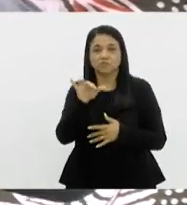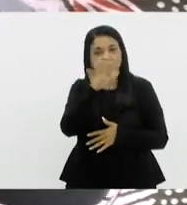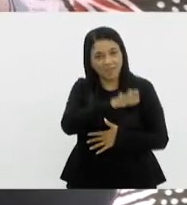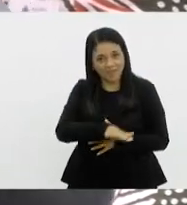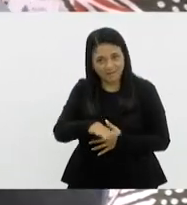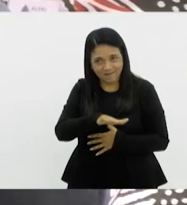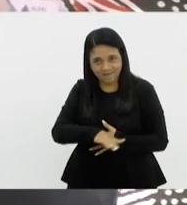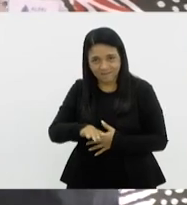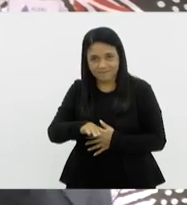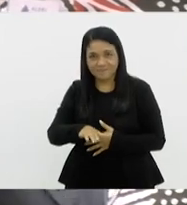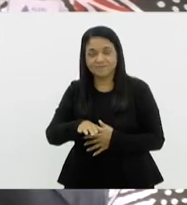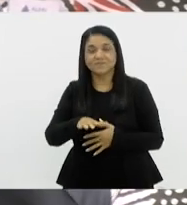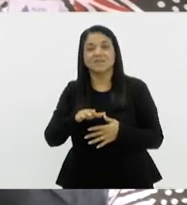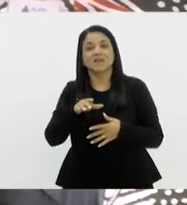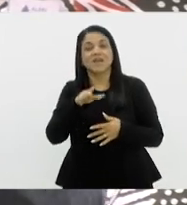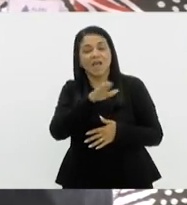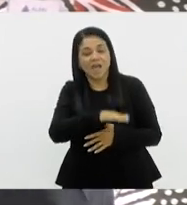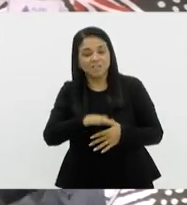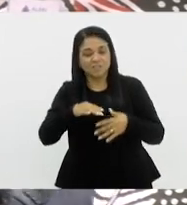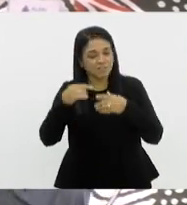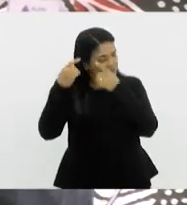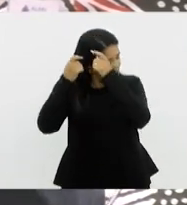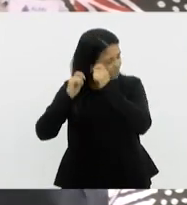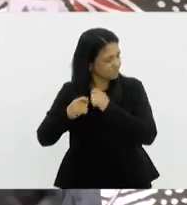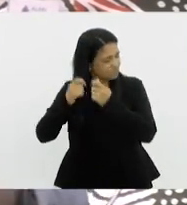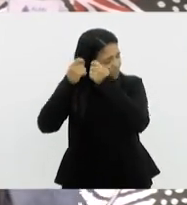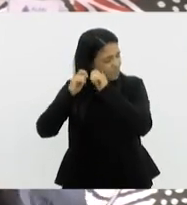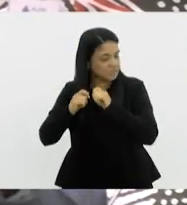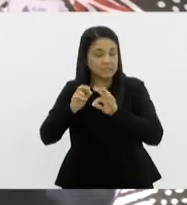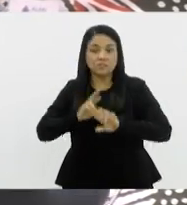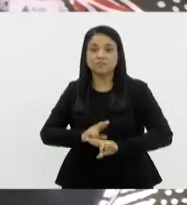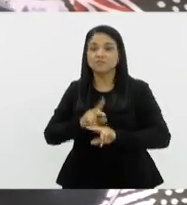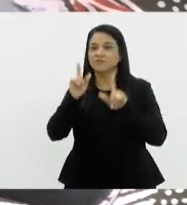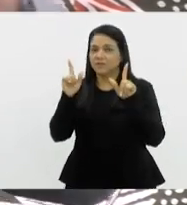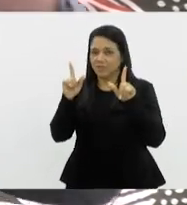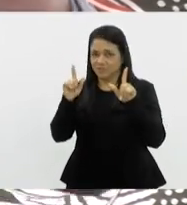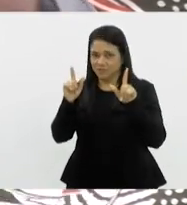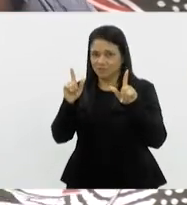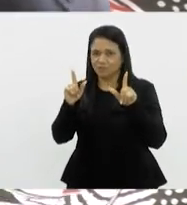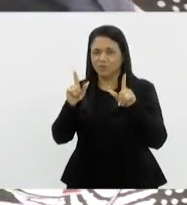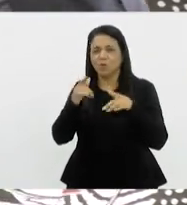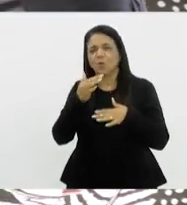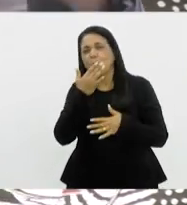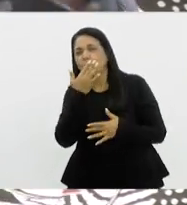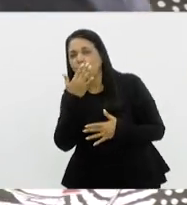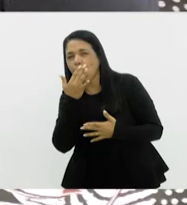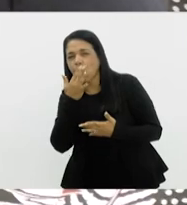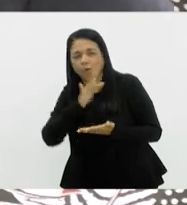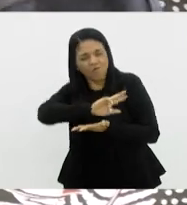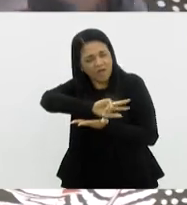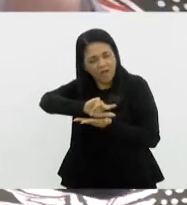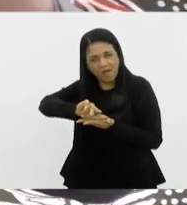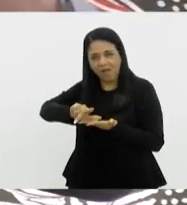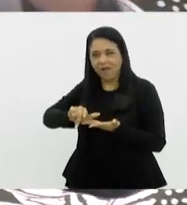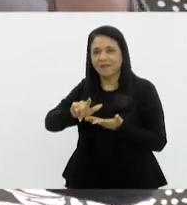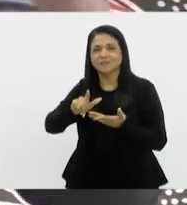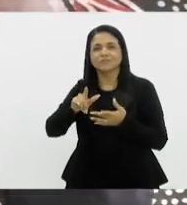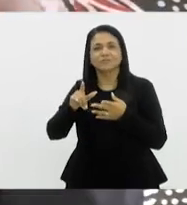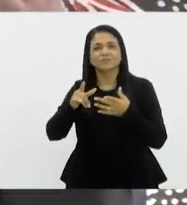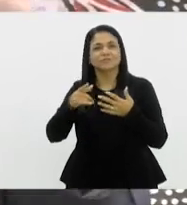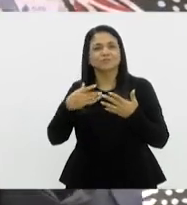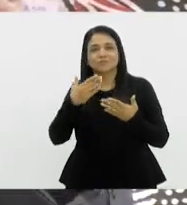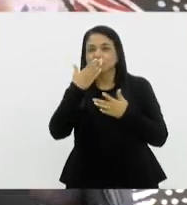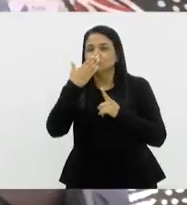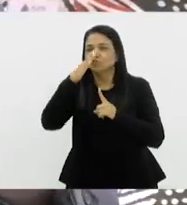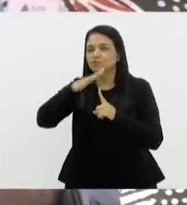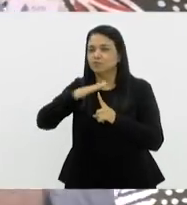a colocar seus cabelos com penteados, digamos assim, fora dos padrões. Exótico, colorir, a palavra correta. Né, fazer formatos diferentes, etc.